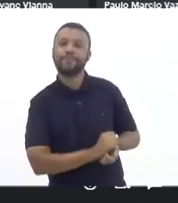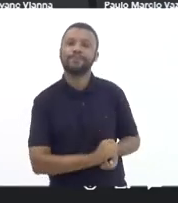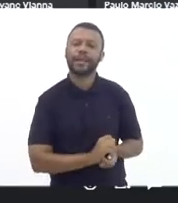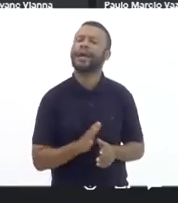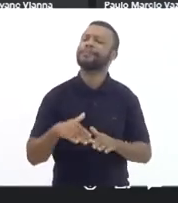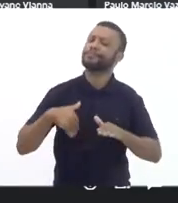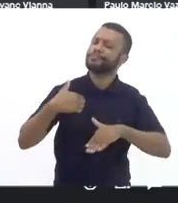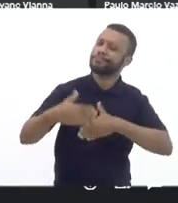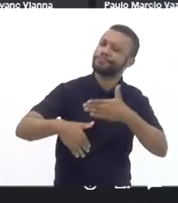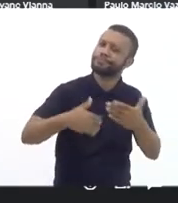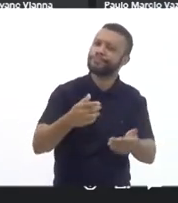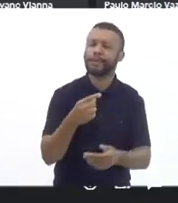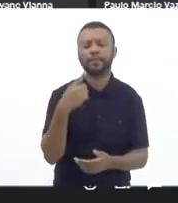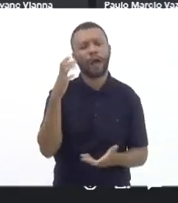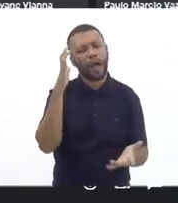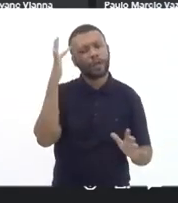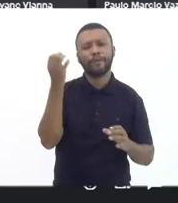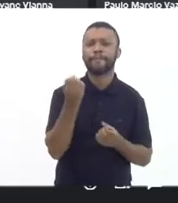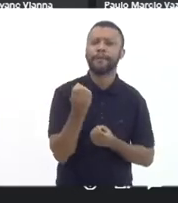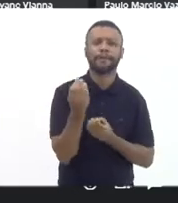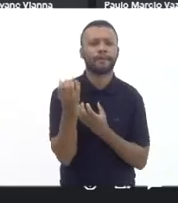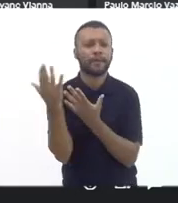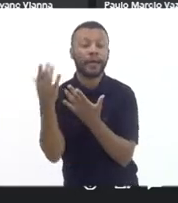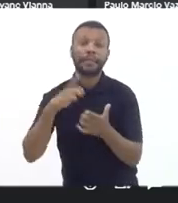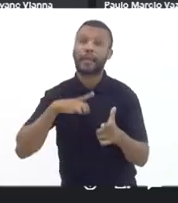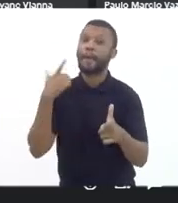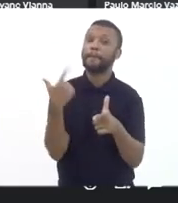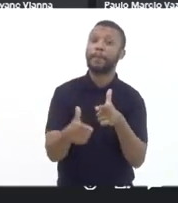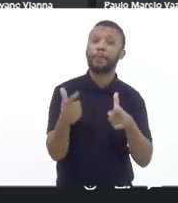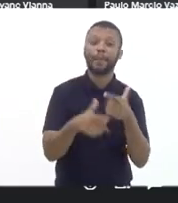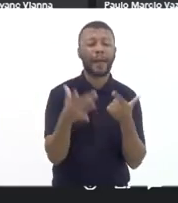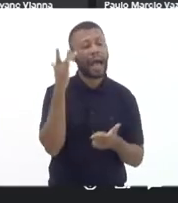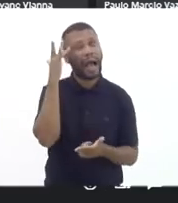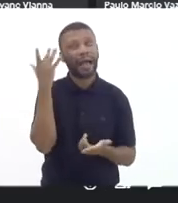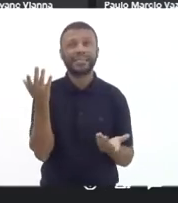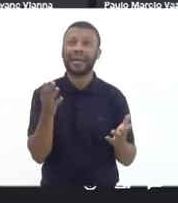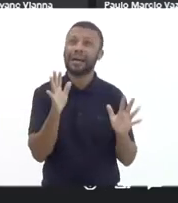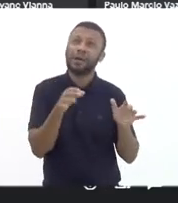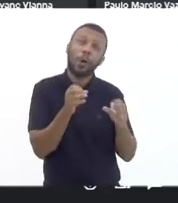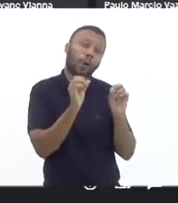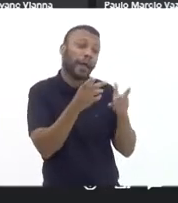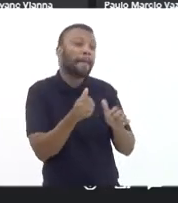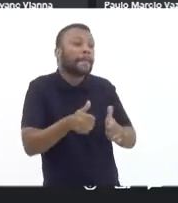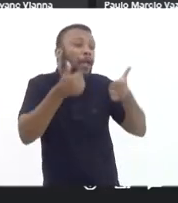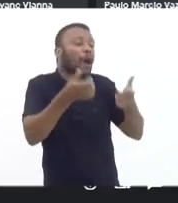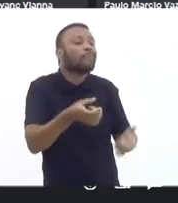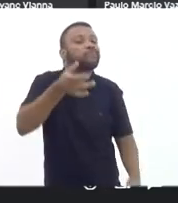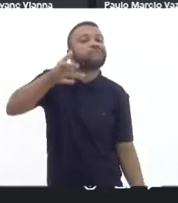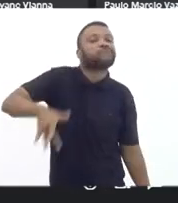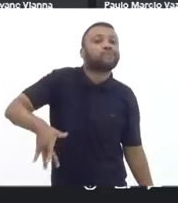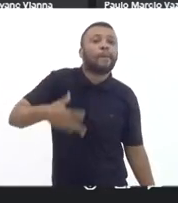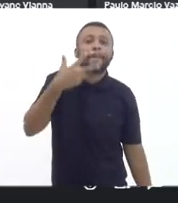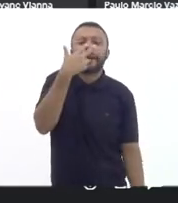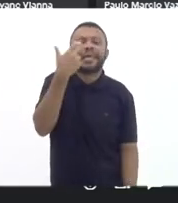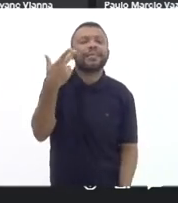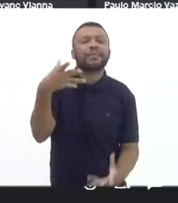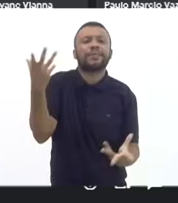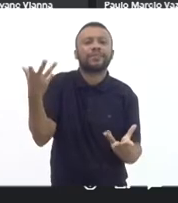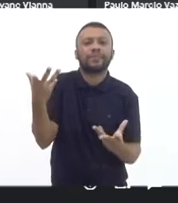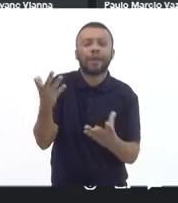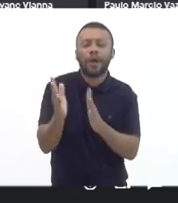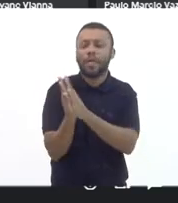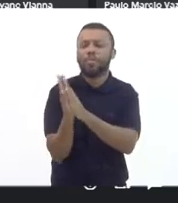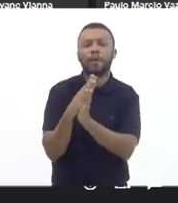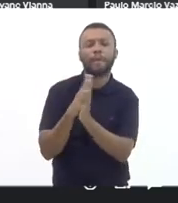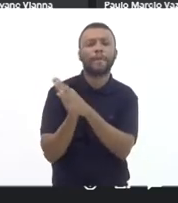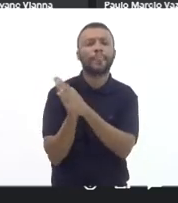tem problemas ou acha inconveniente e simplesmente descarta, como se fosse um animal de pelúcia, né?